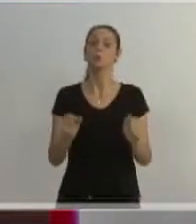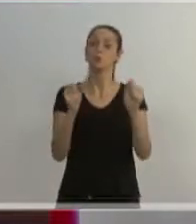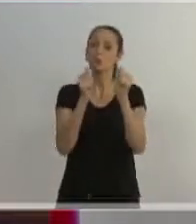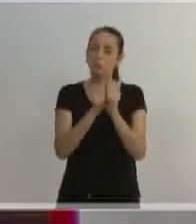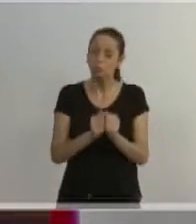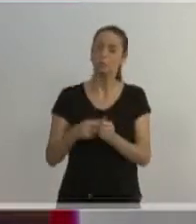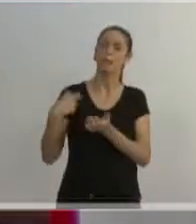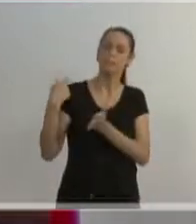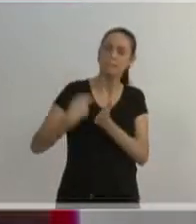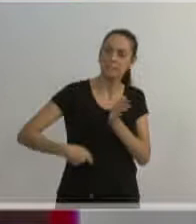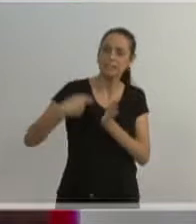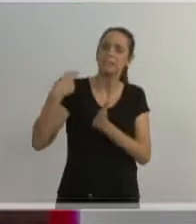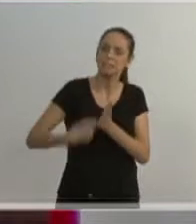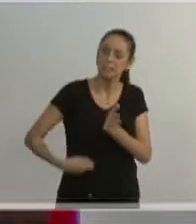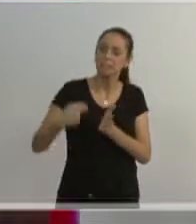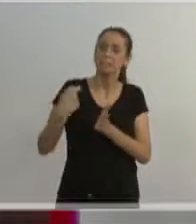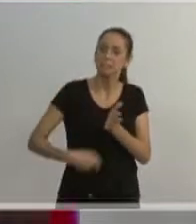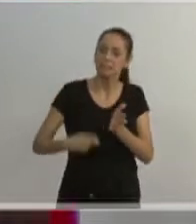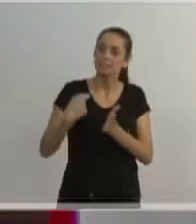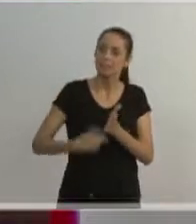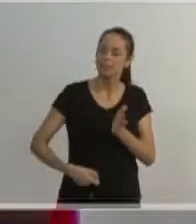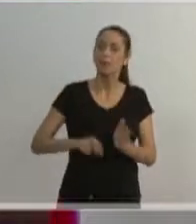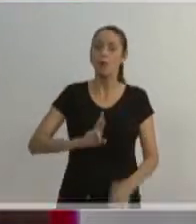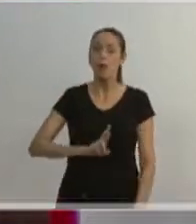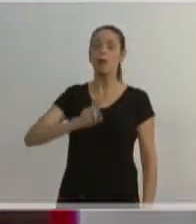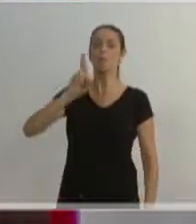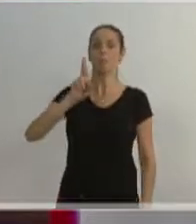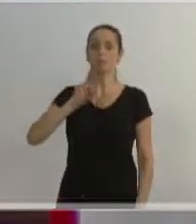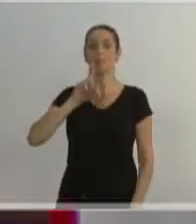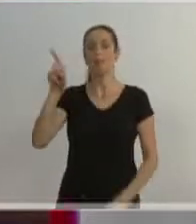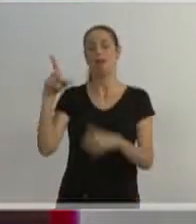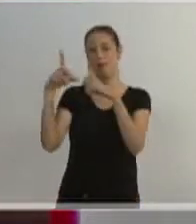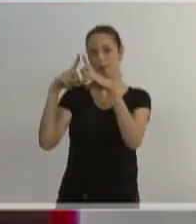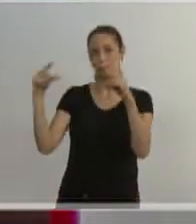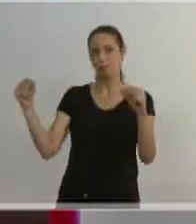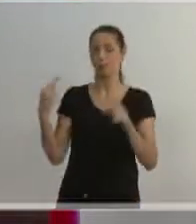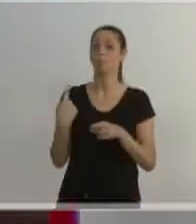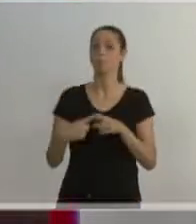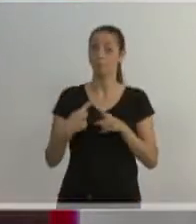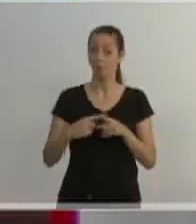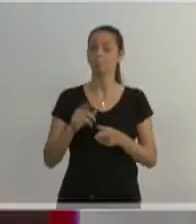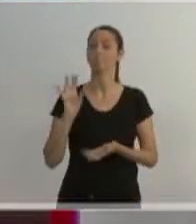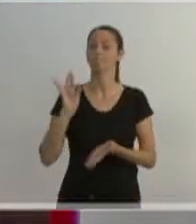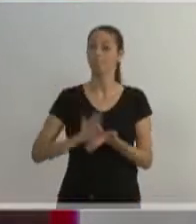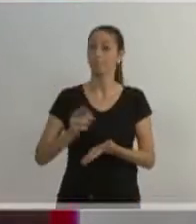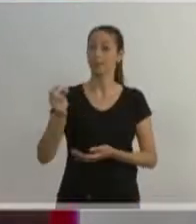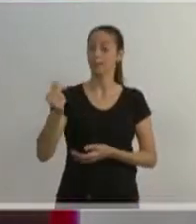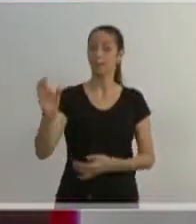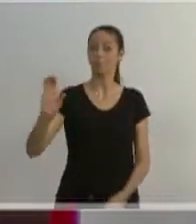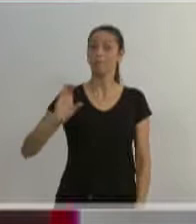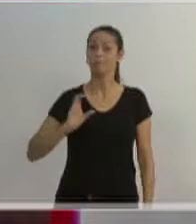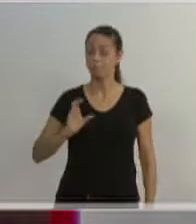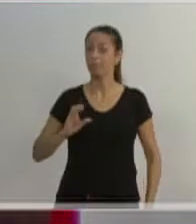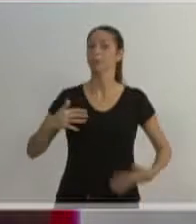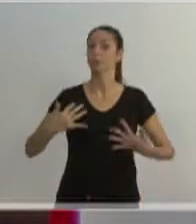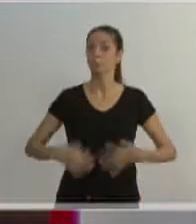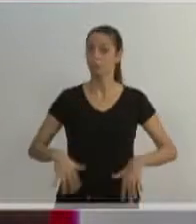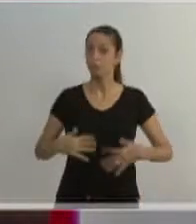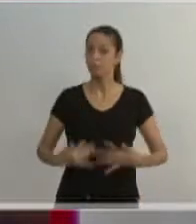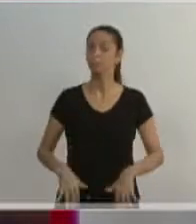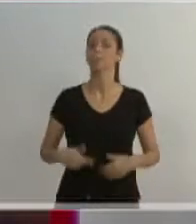cobrando efetivamente dos nossos representantes por que aqui são recursos vultuosos mais